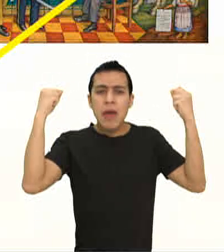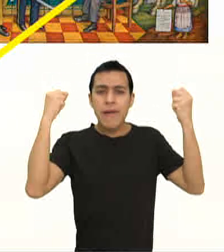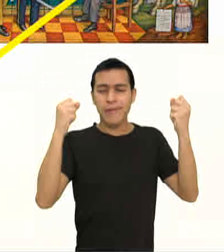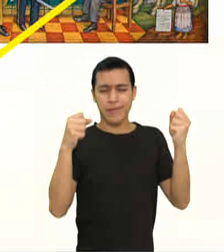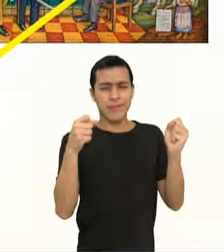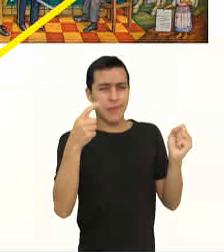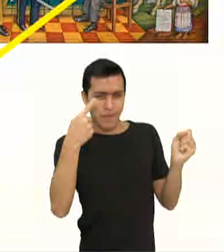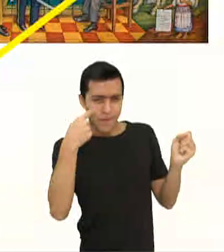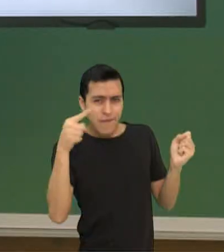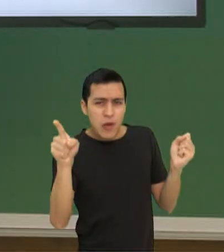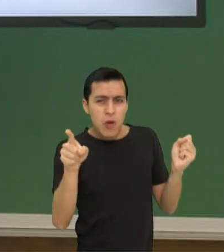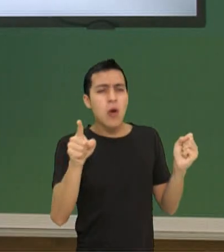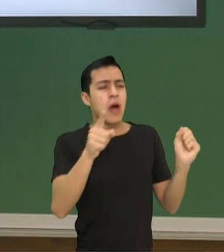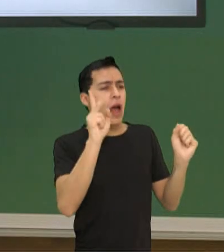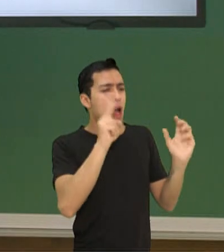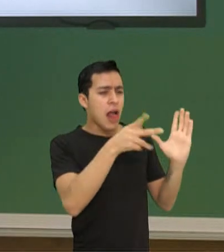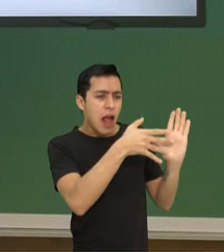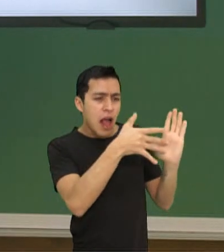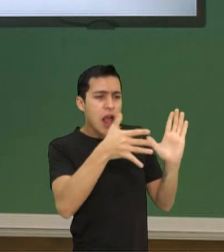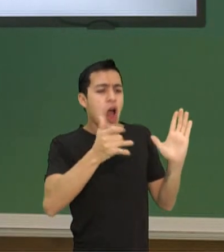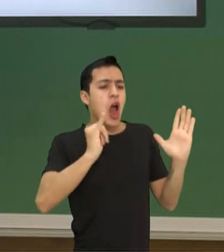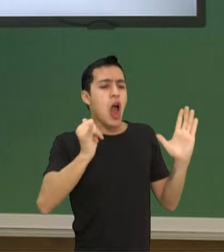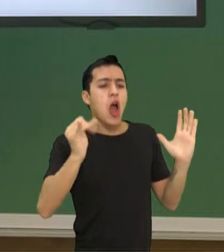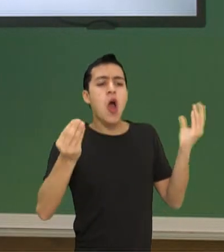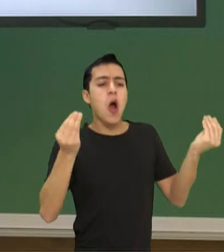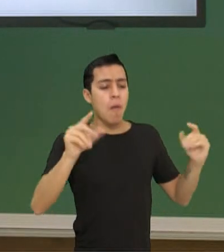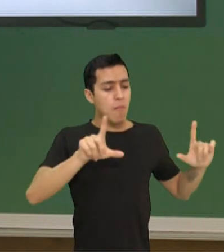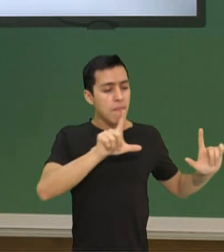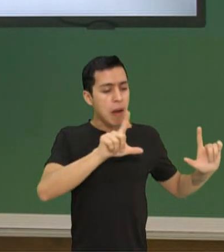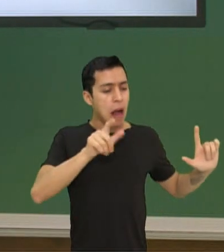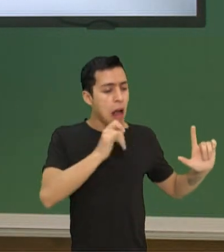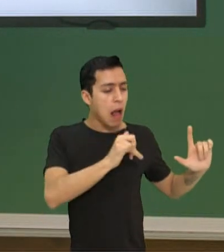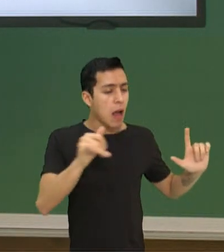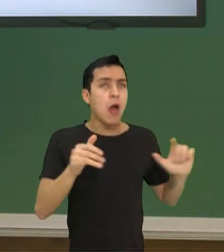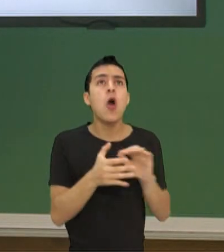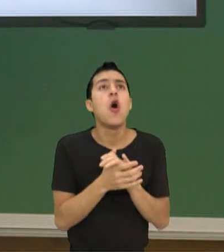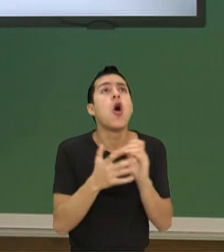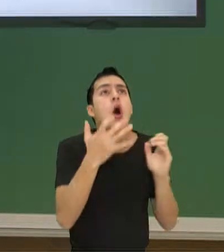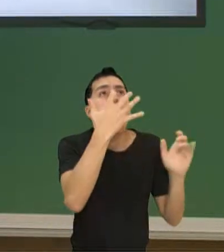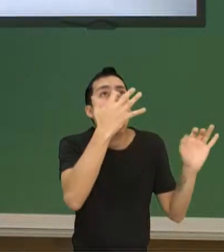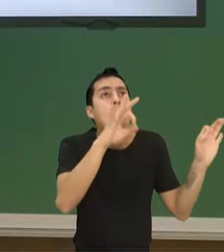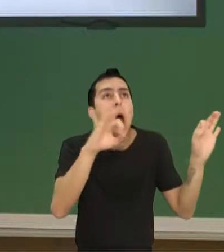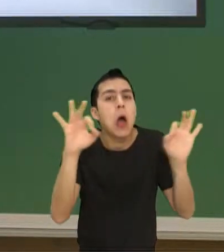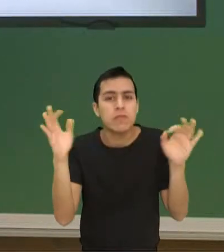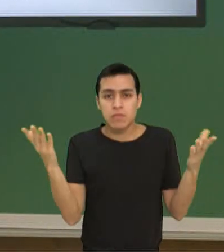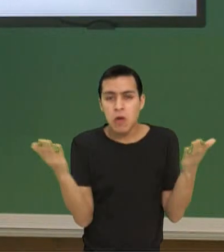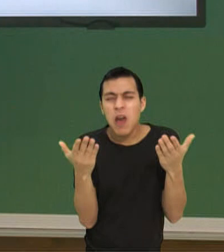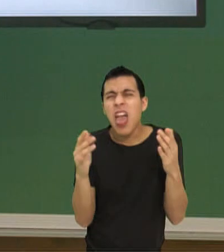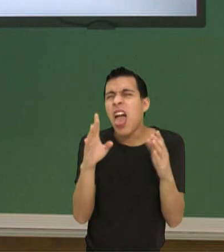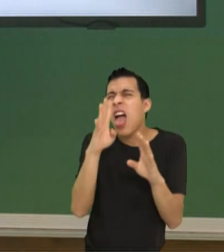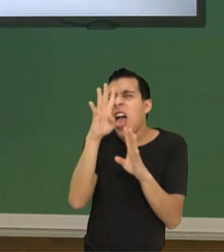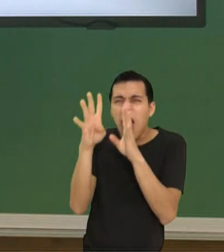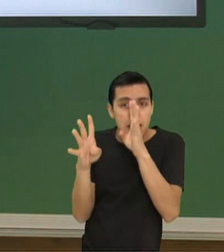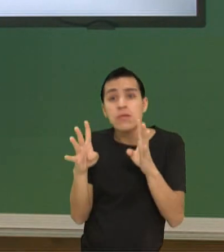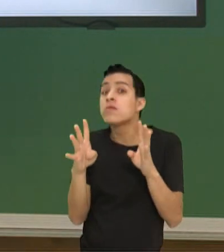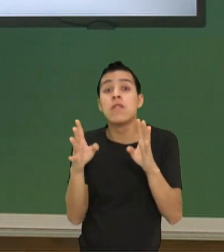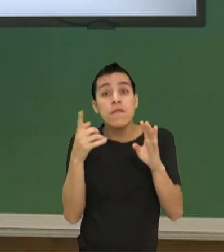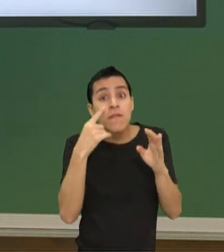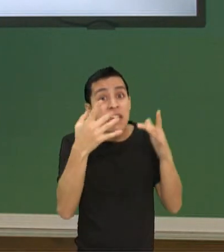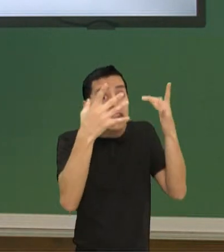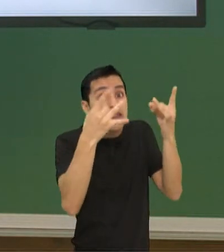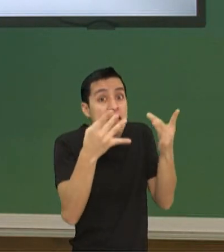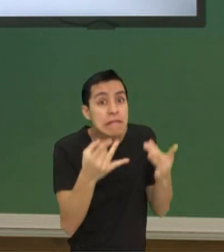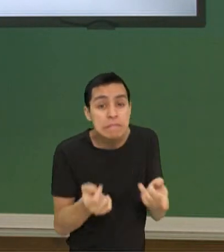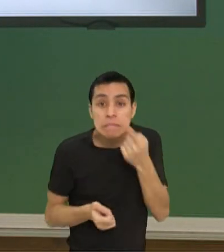uma história contada. Só que agora, não vamos passar aqui despercebido. Vamos ver parte por parte desse mural? Então, ó,